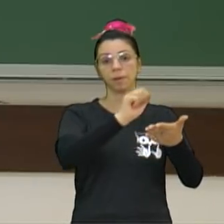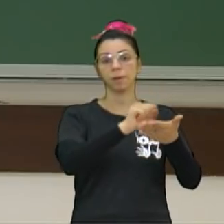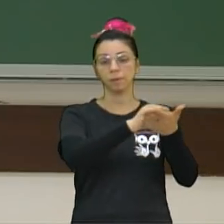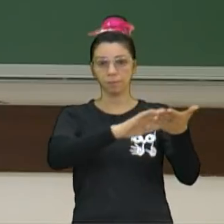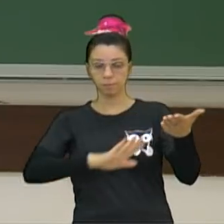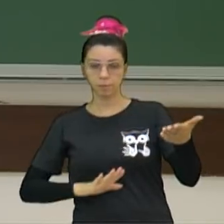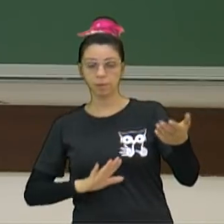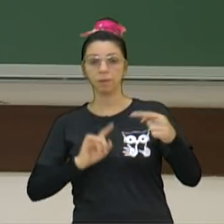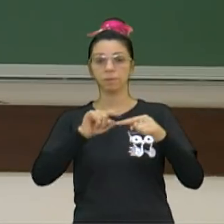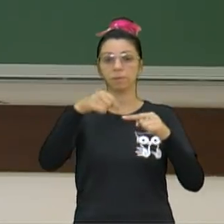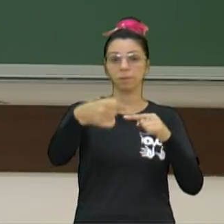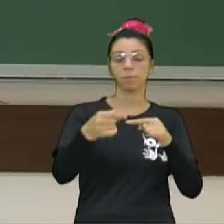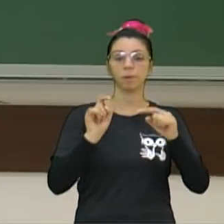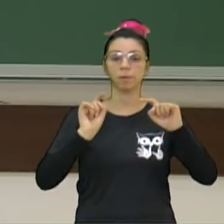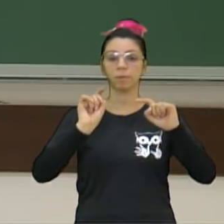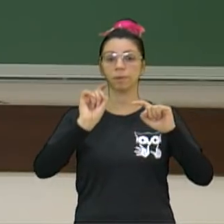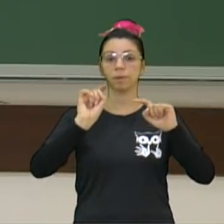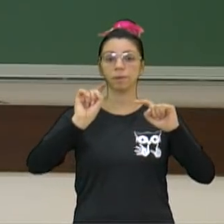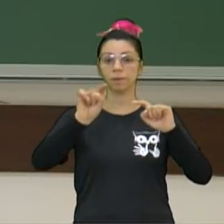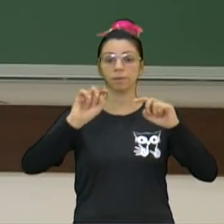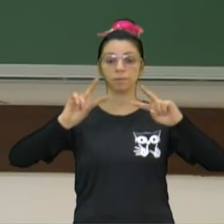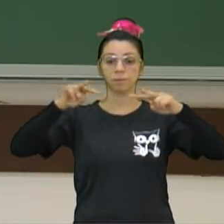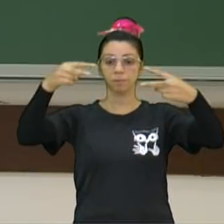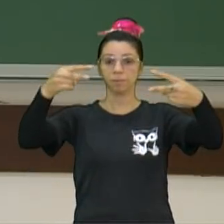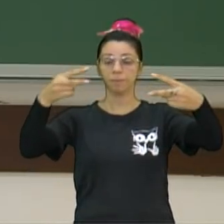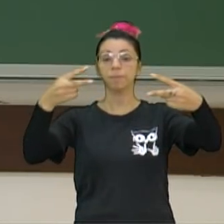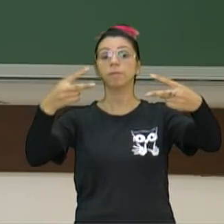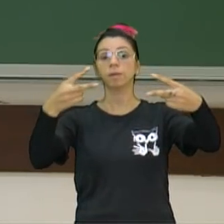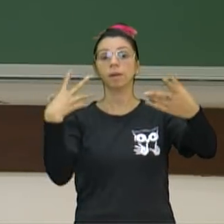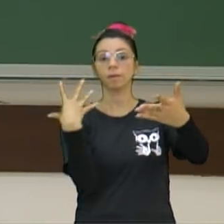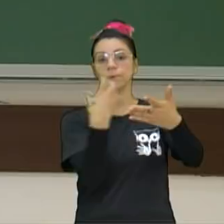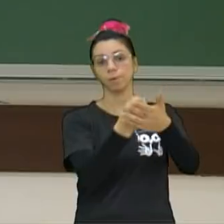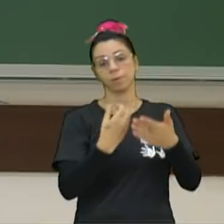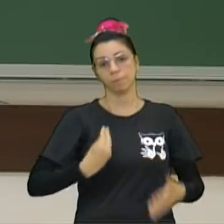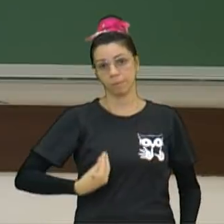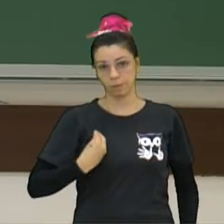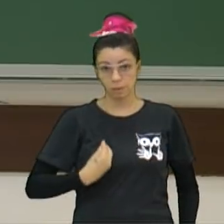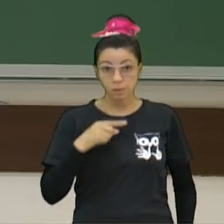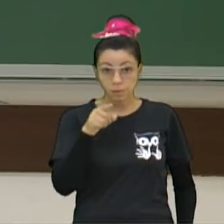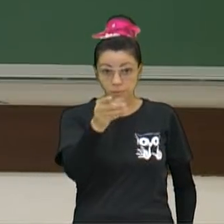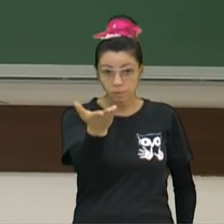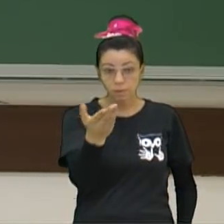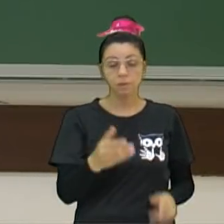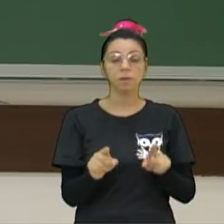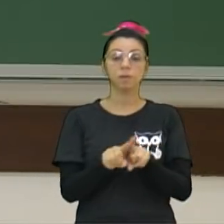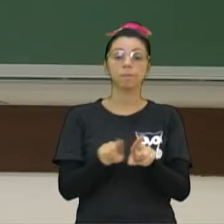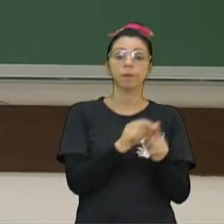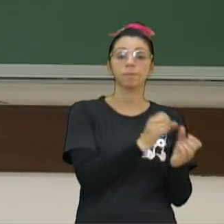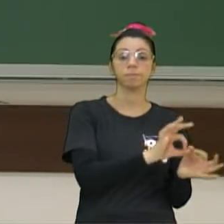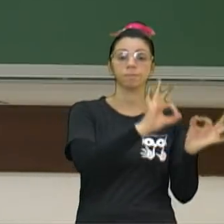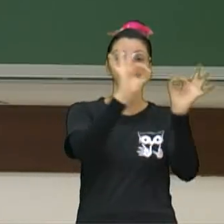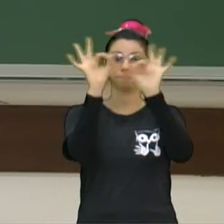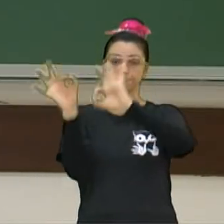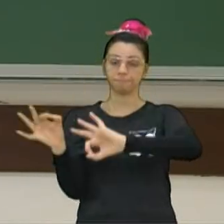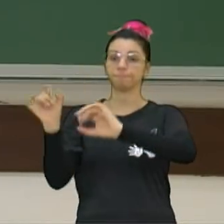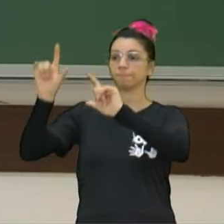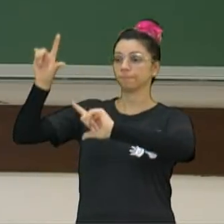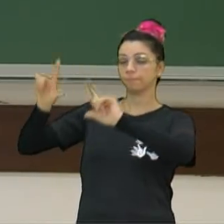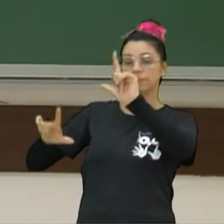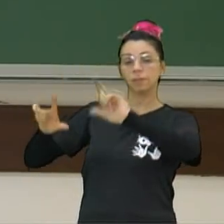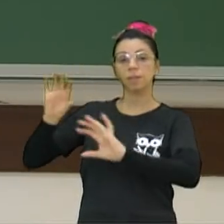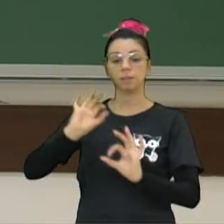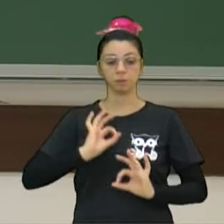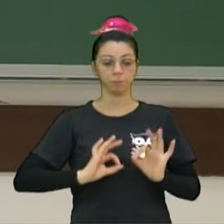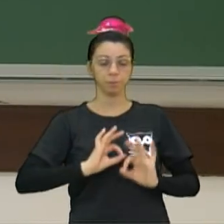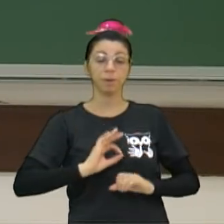questões, né, e aí clicar no link para poder validar a presença de vocês, né, e também assistir as videoaulas que são preparadas com tanto carinho